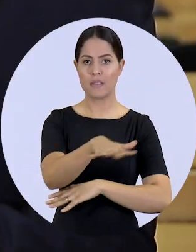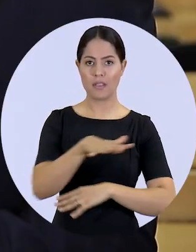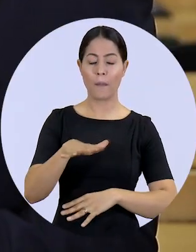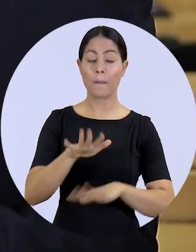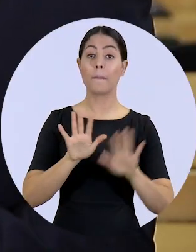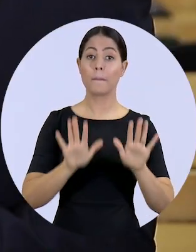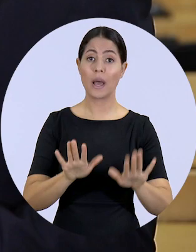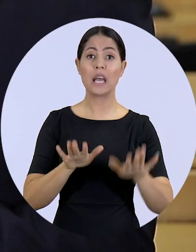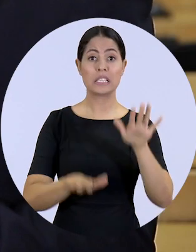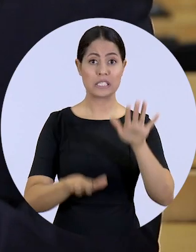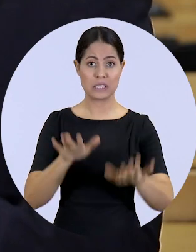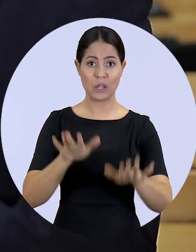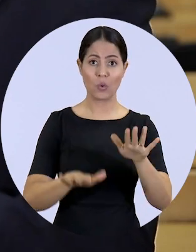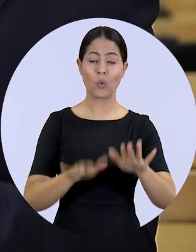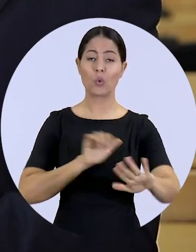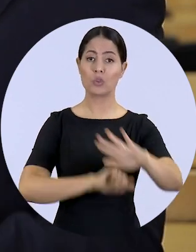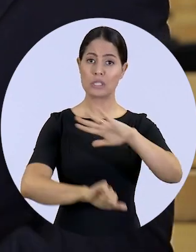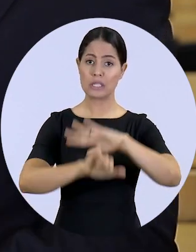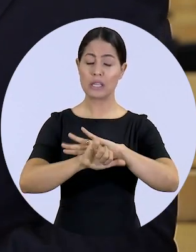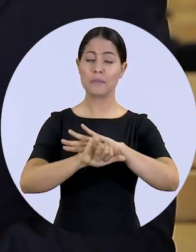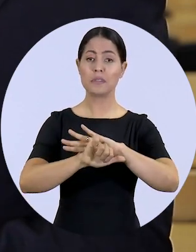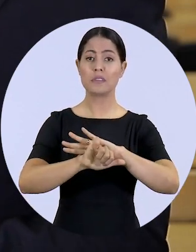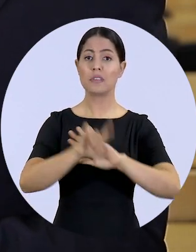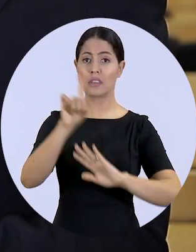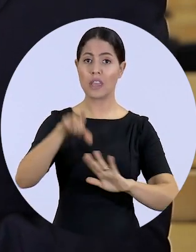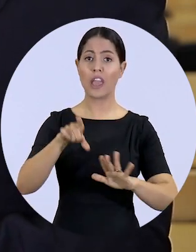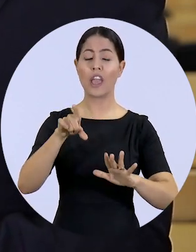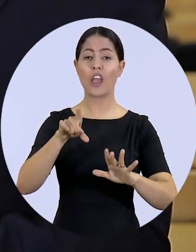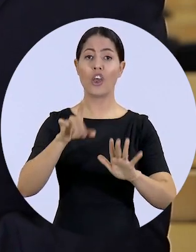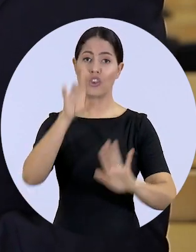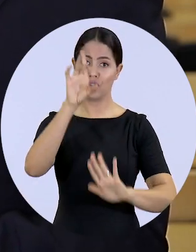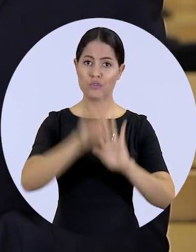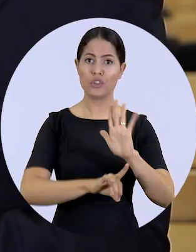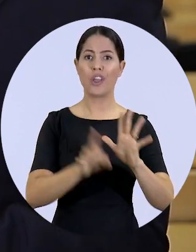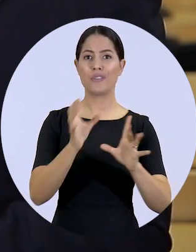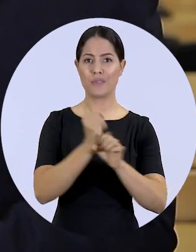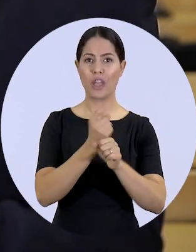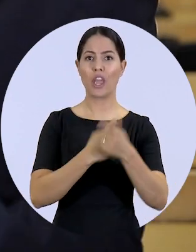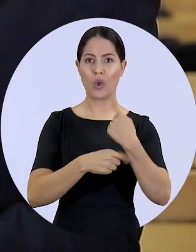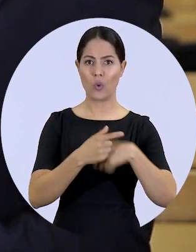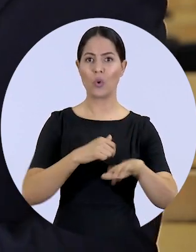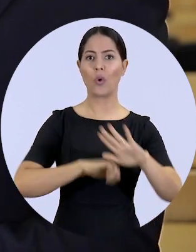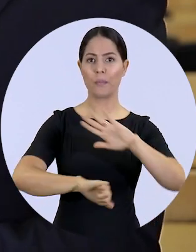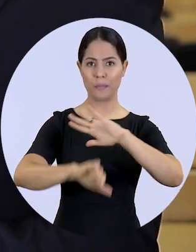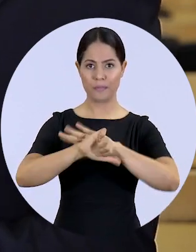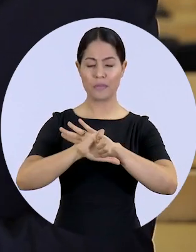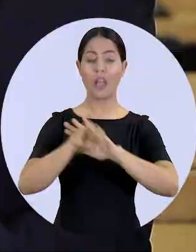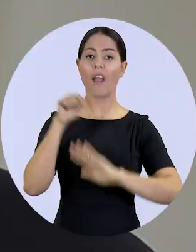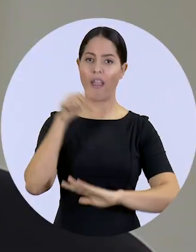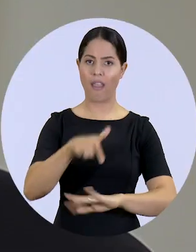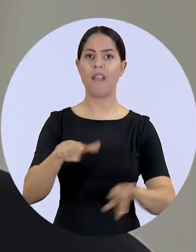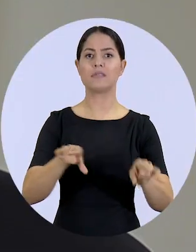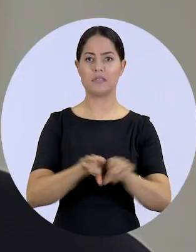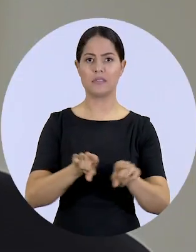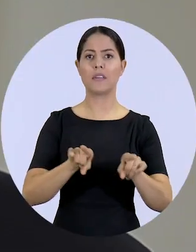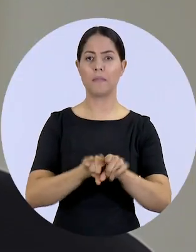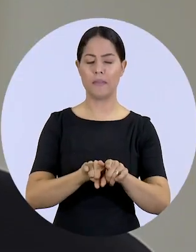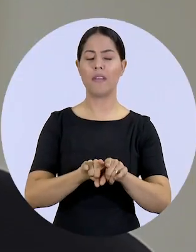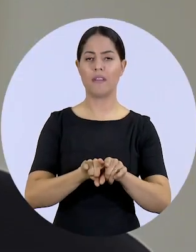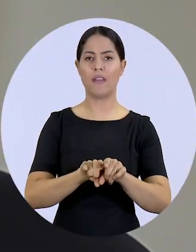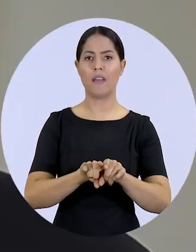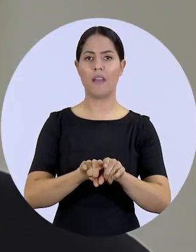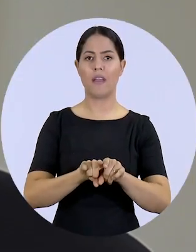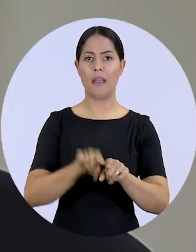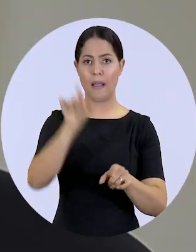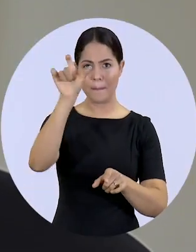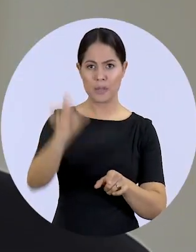muitos crimes que nós chamamos do direito penal econômico, que são crimes que são praticados na atividade empresarial. Então, esta situação